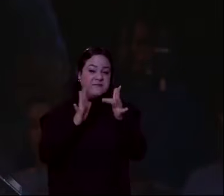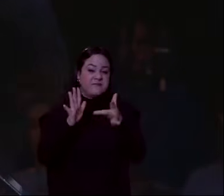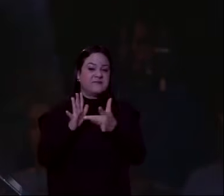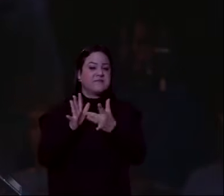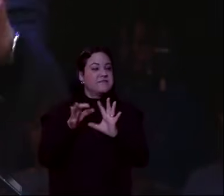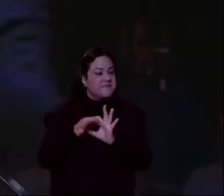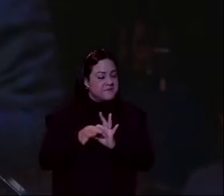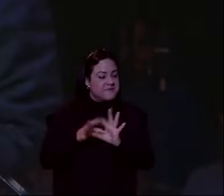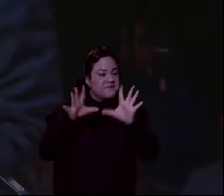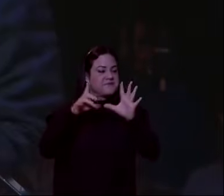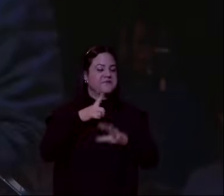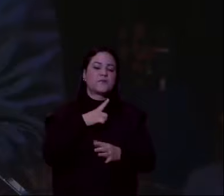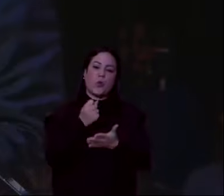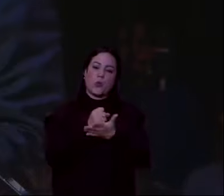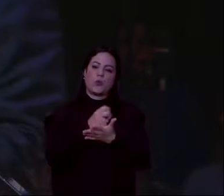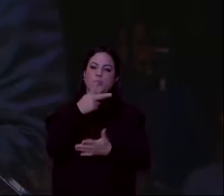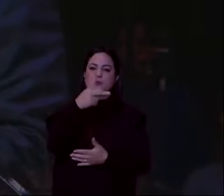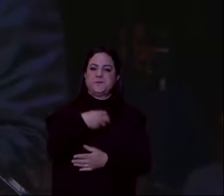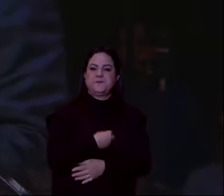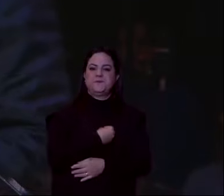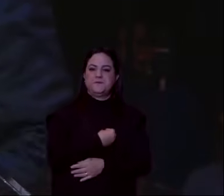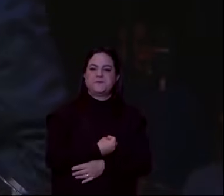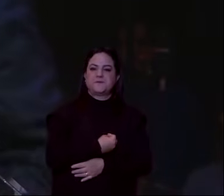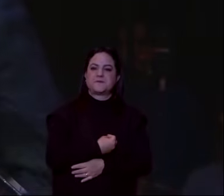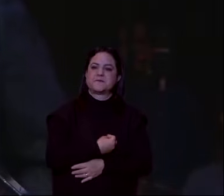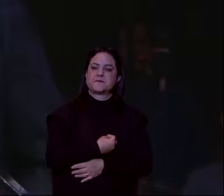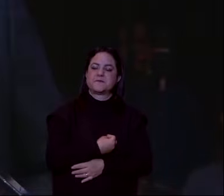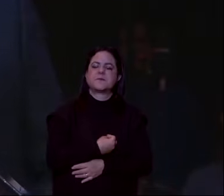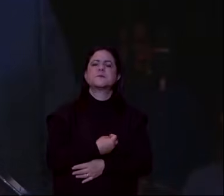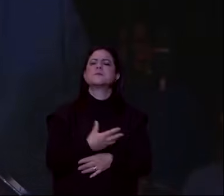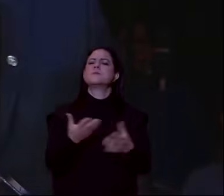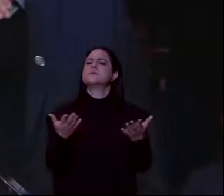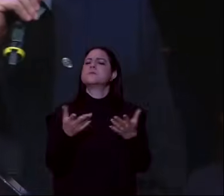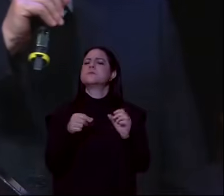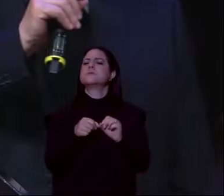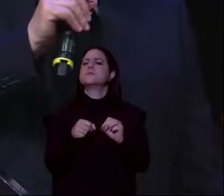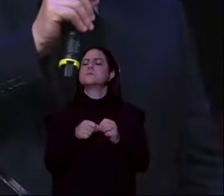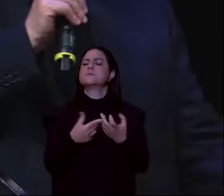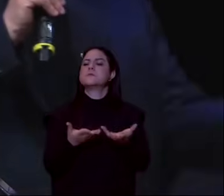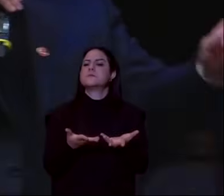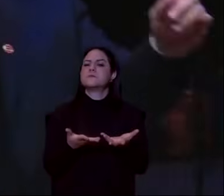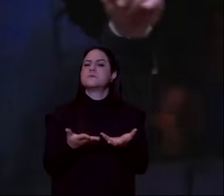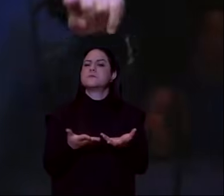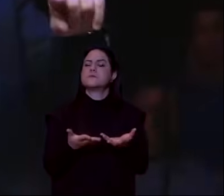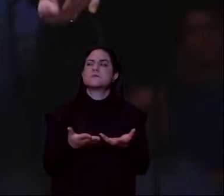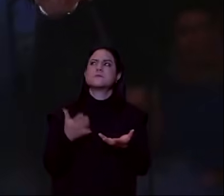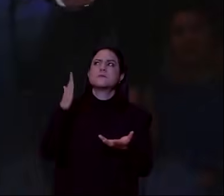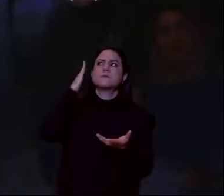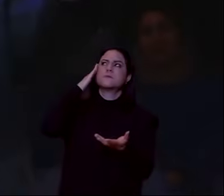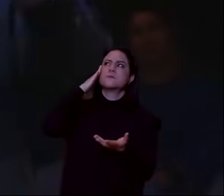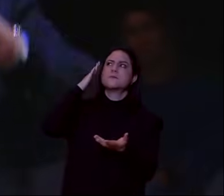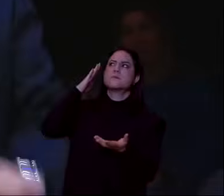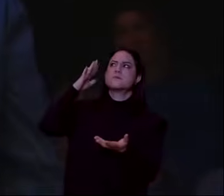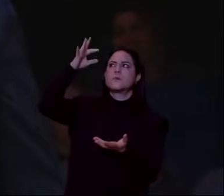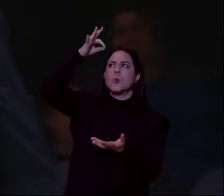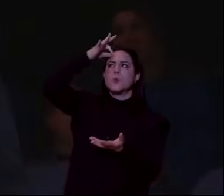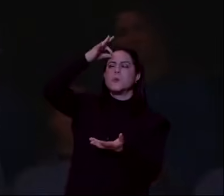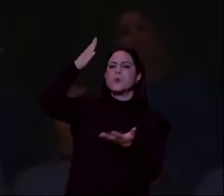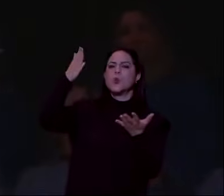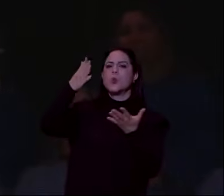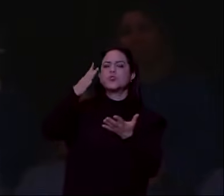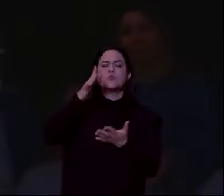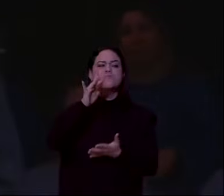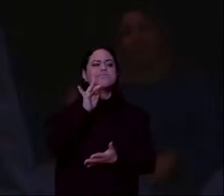deixar Ele ter o controle da sua vida. O que é que você vai fazer diante da voz do Espírito hoje na tua